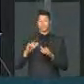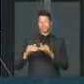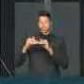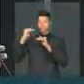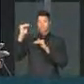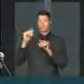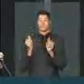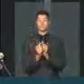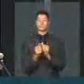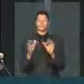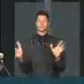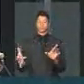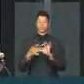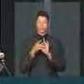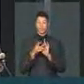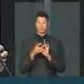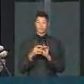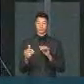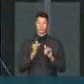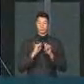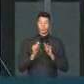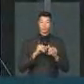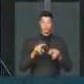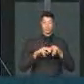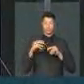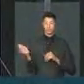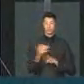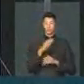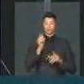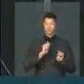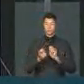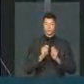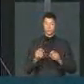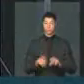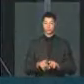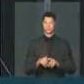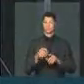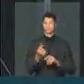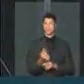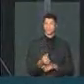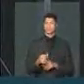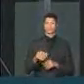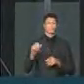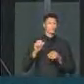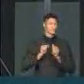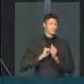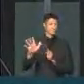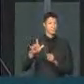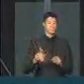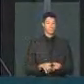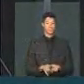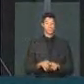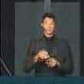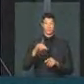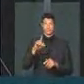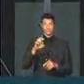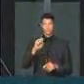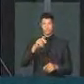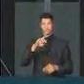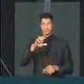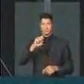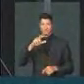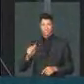aumentando com a unificação dos dados pela nova administração. Tantos gastos exacerbados, despesas